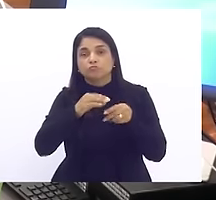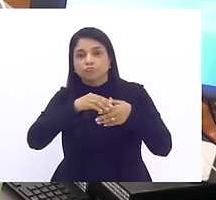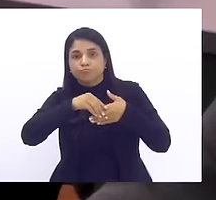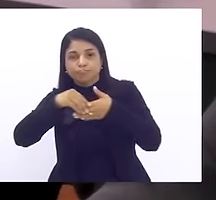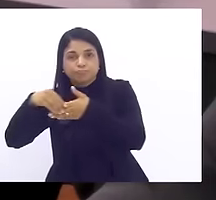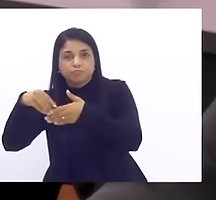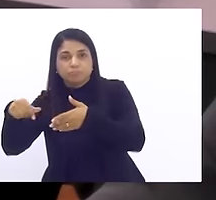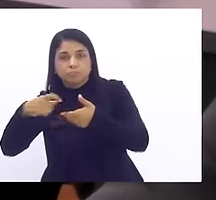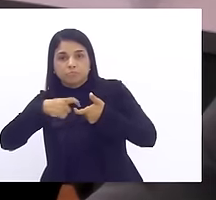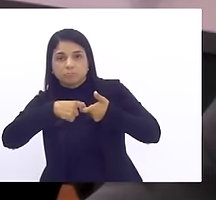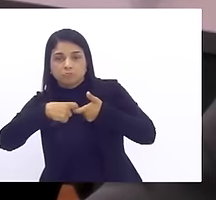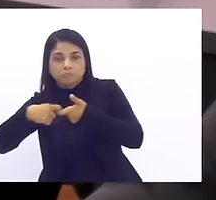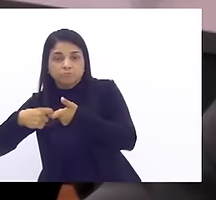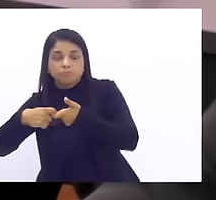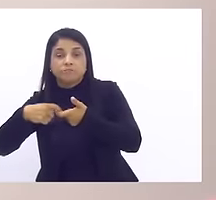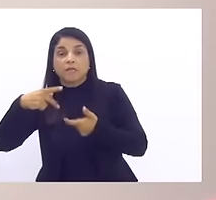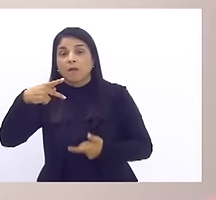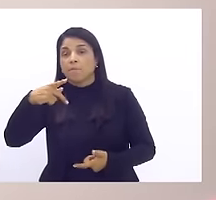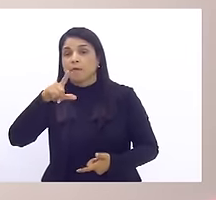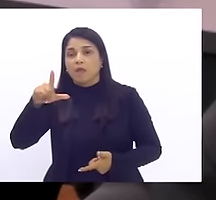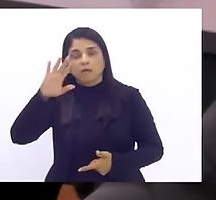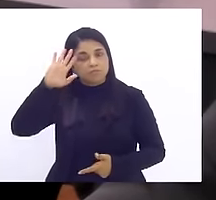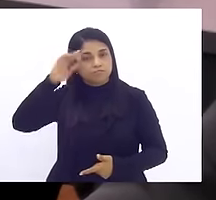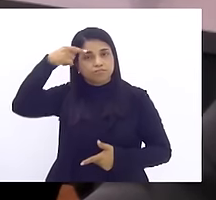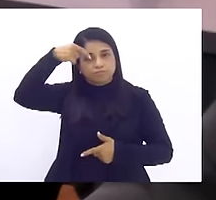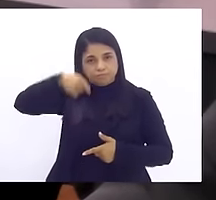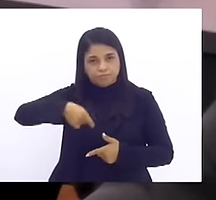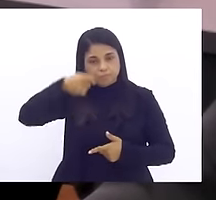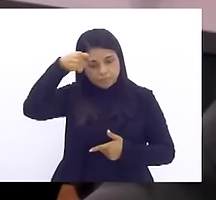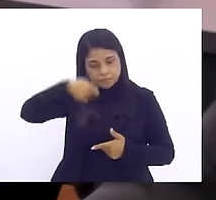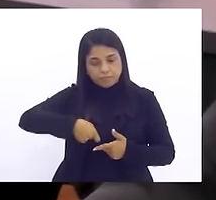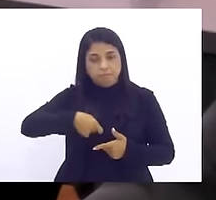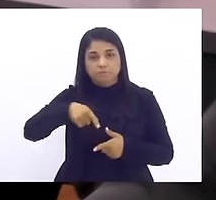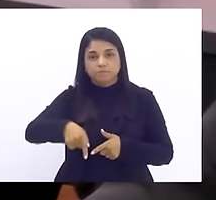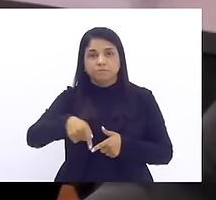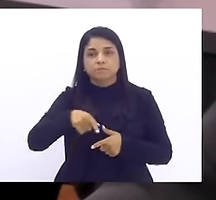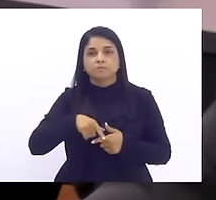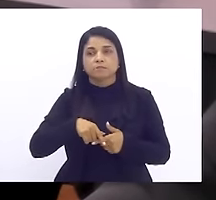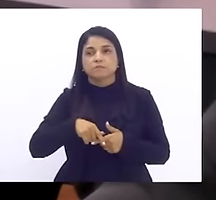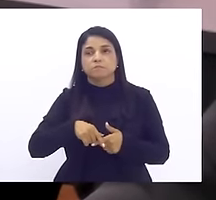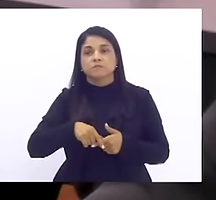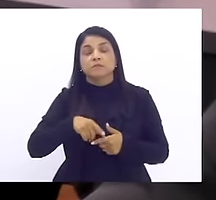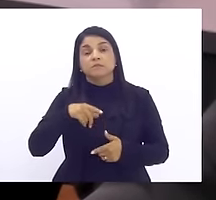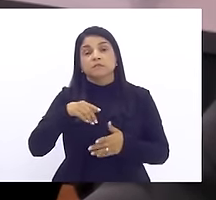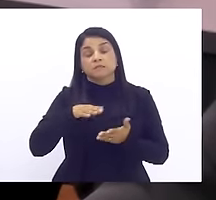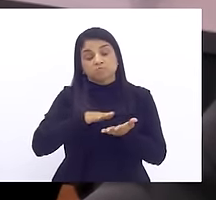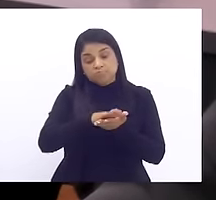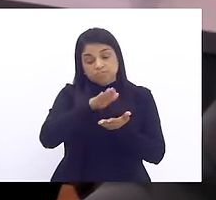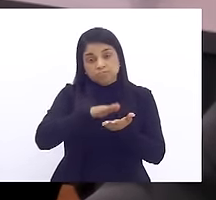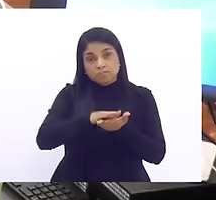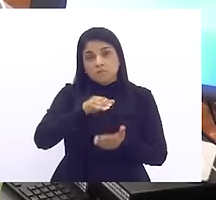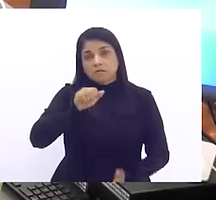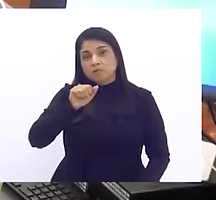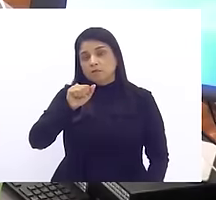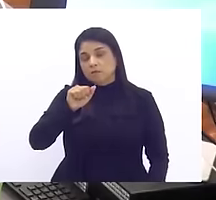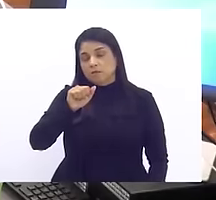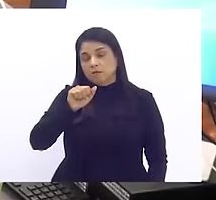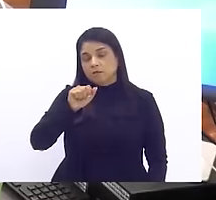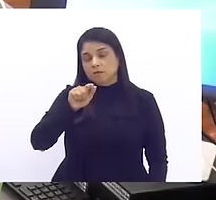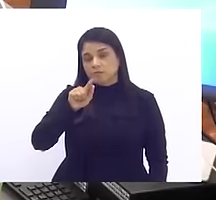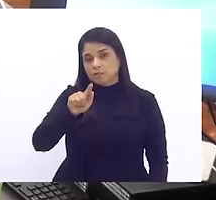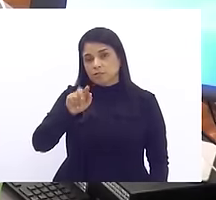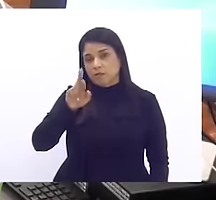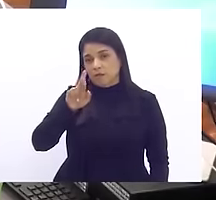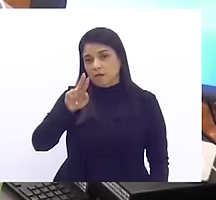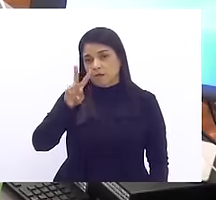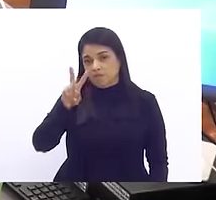de acordo com que a pele a pele que determina a pele que determina isso sai na grv Presidente